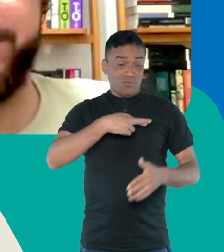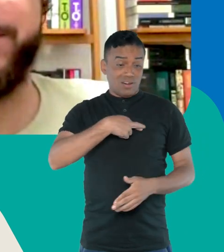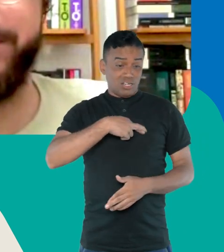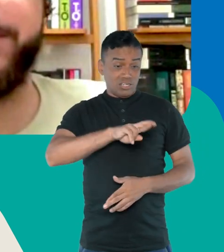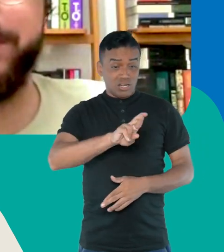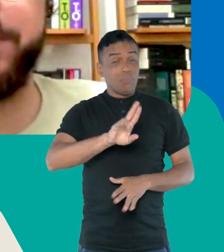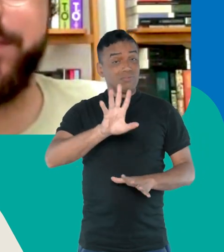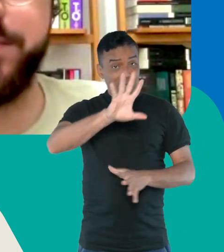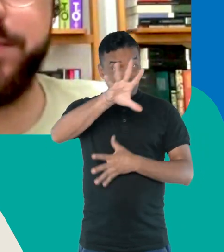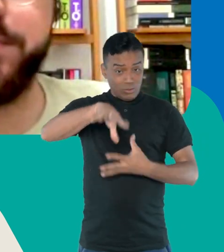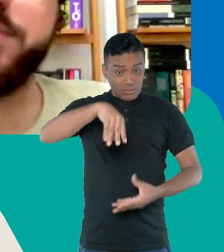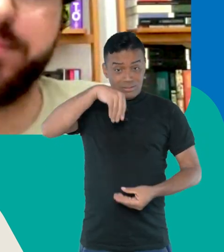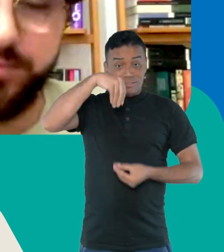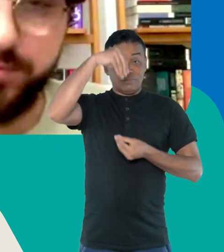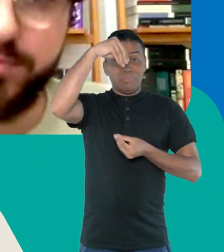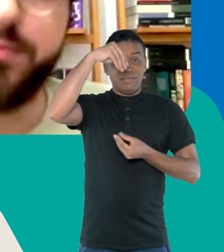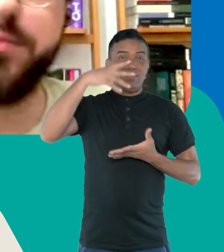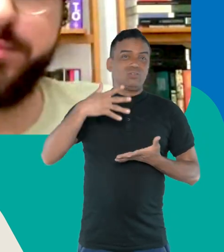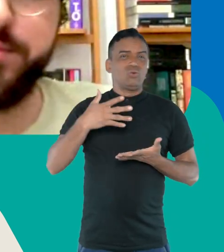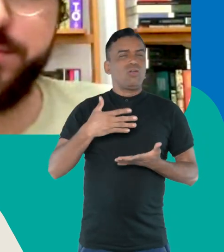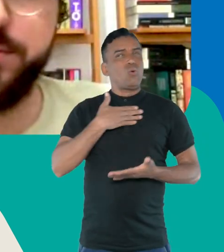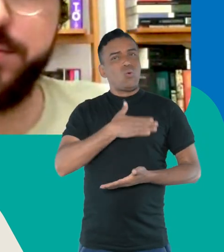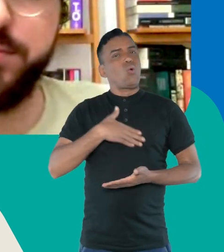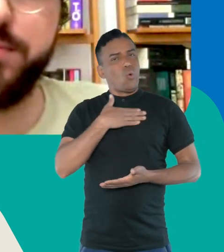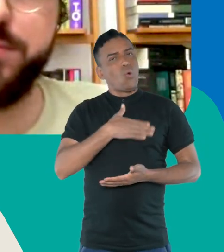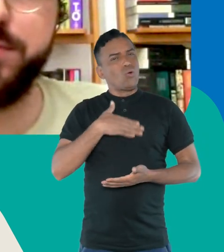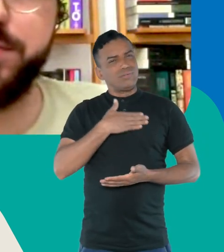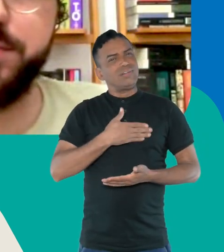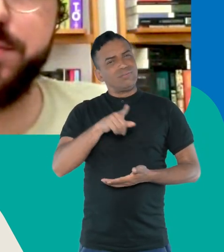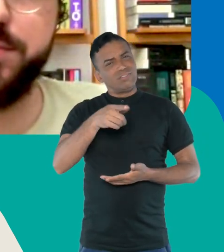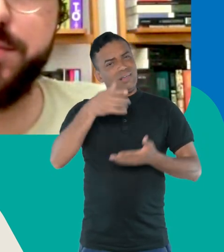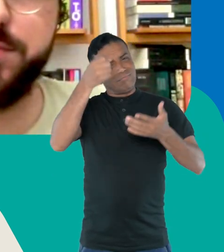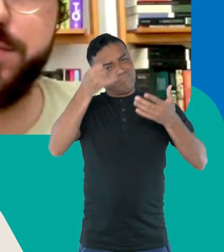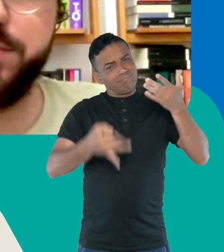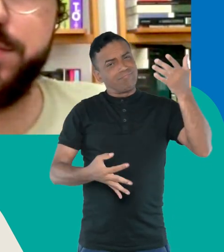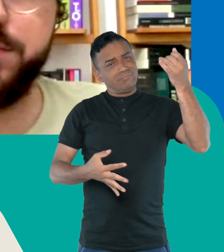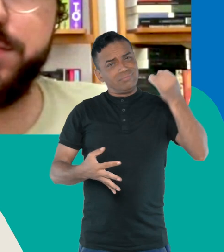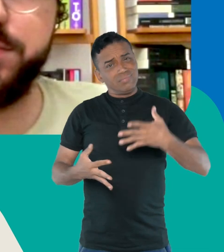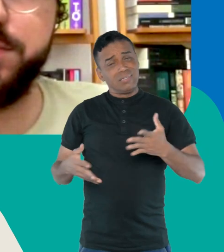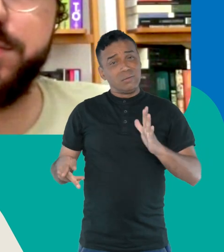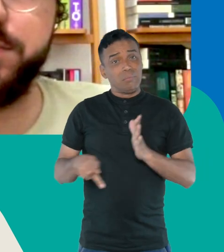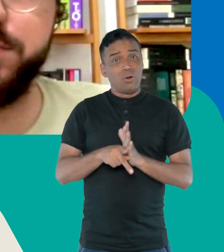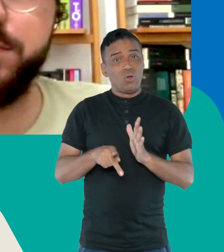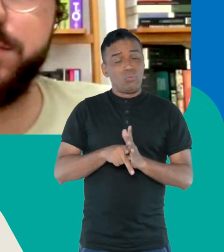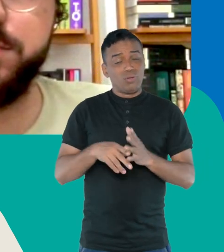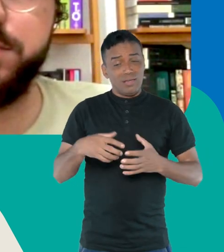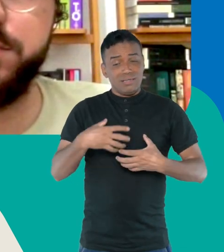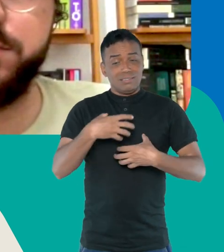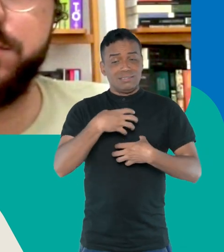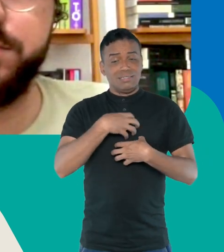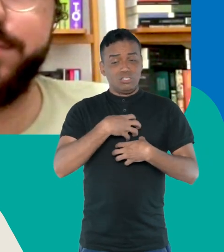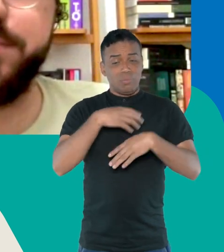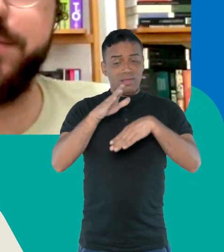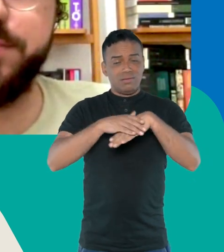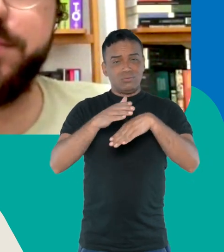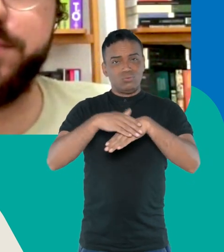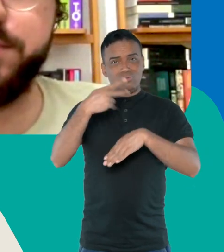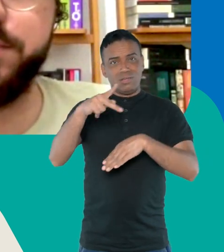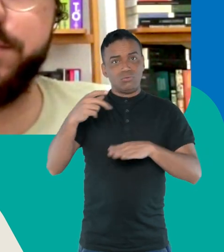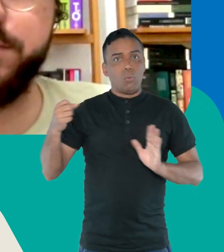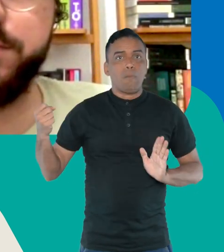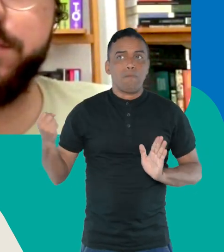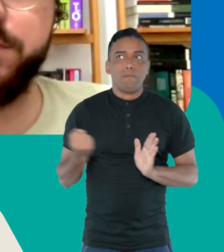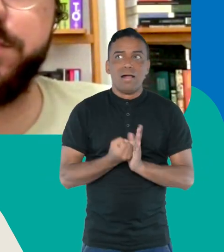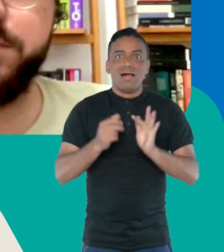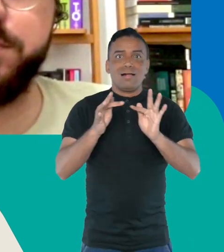falando de espiritualidade. E eu gostaria um pouco que você falasse para mim, né, desse seu sentimento quando marca